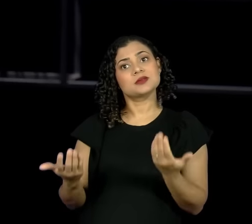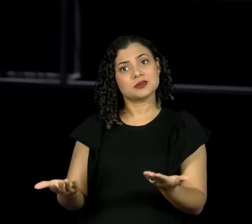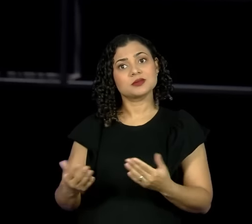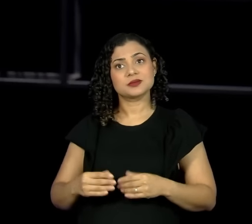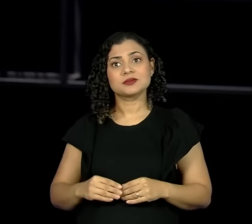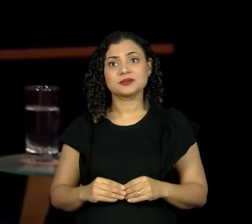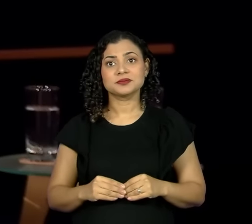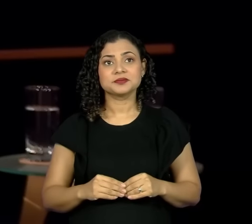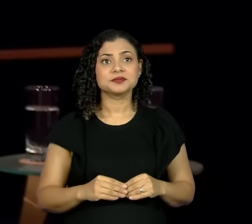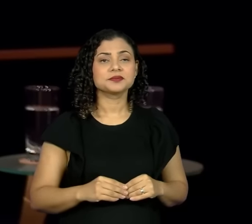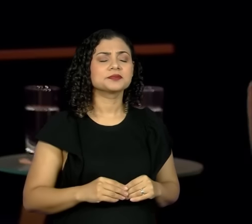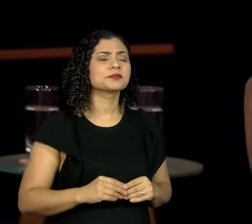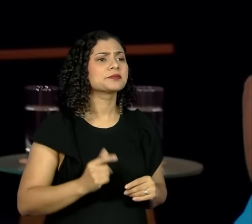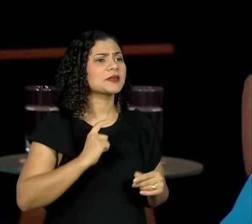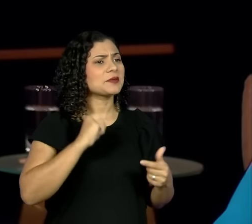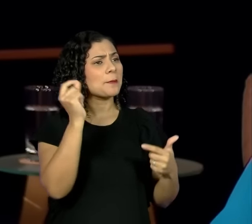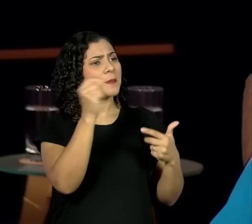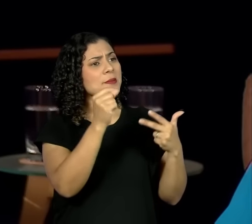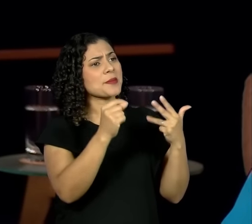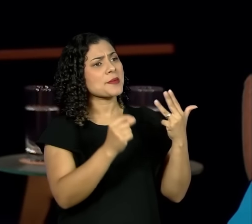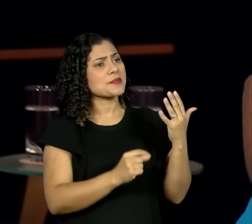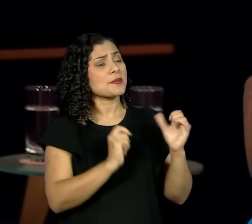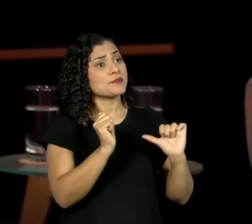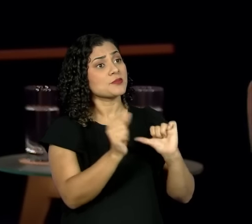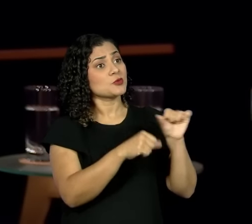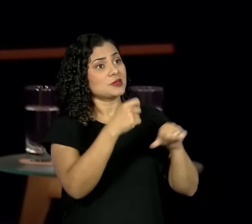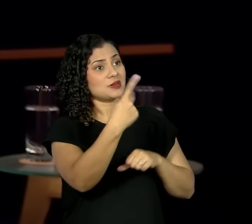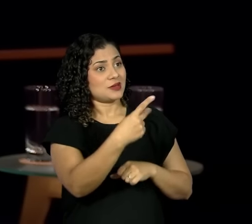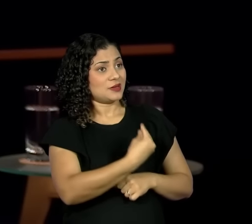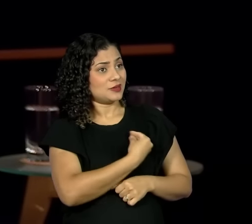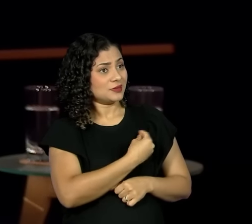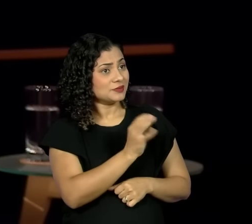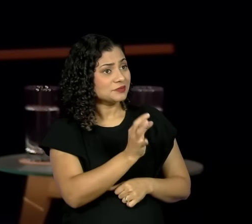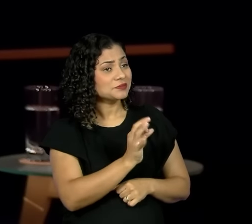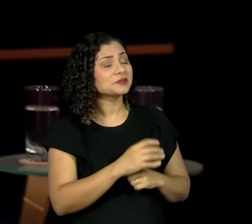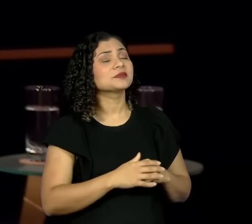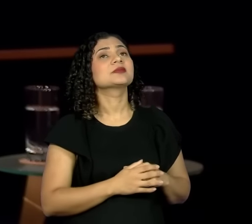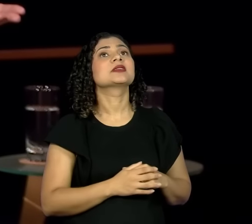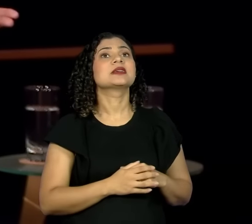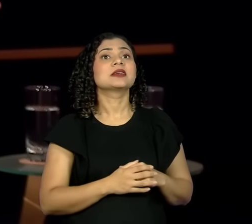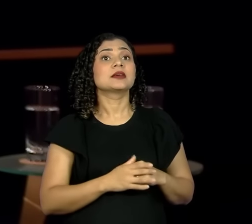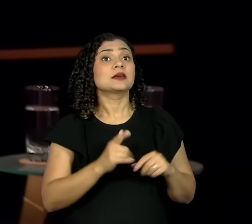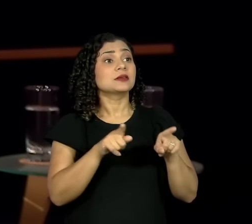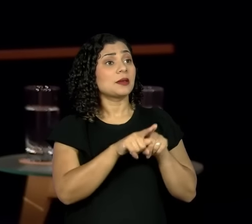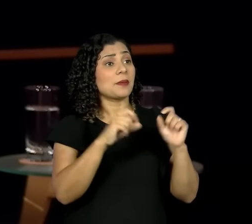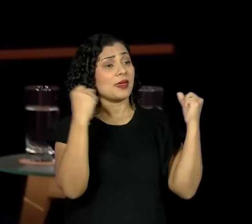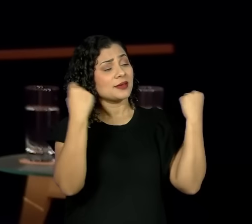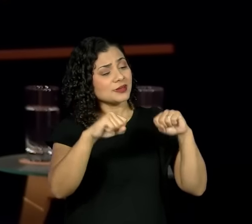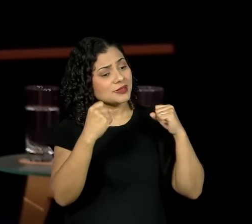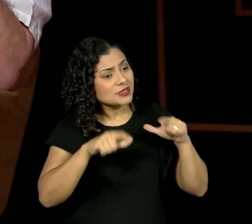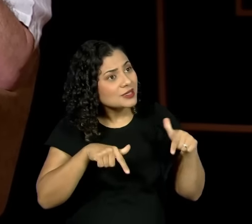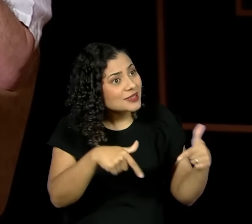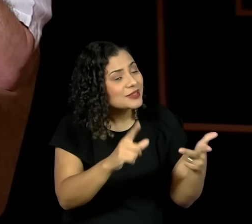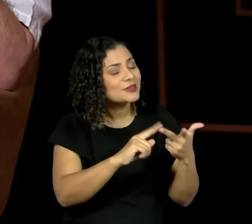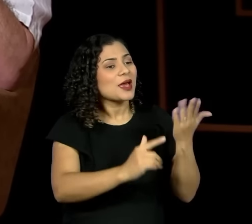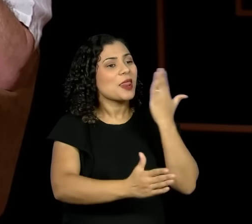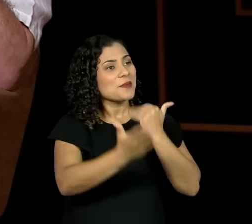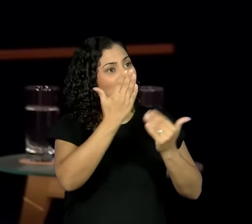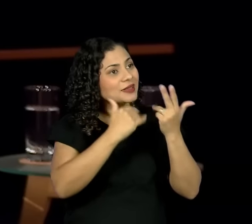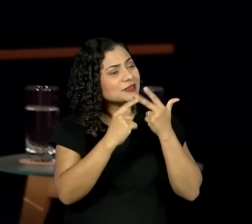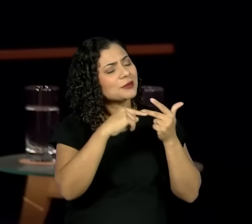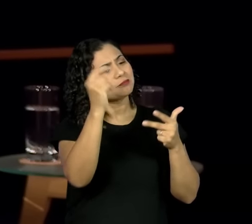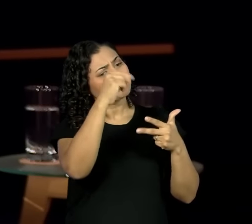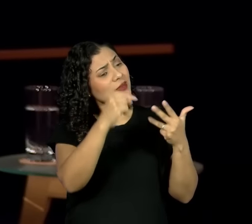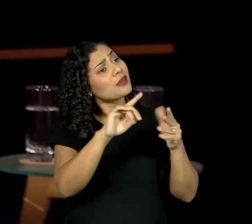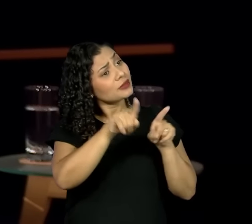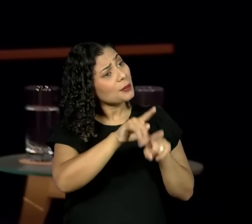agora dentre as mudanças que você provocou na sua vida Mud com exercícios físicos alimentação e tem um aspecto